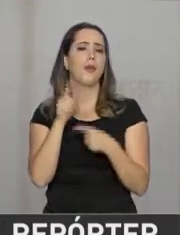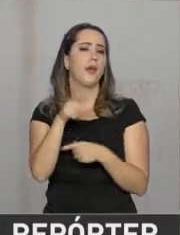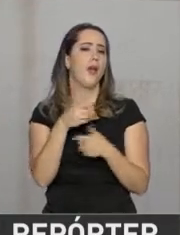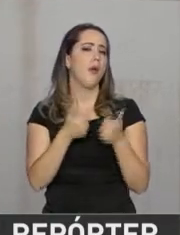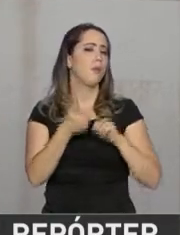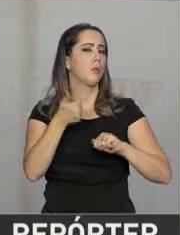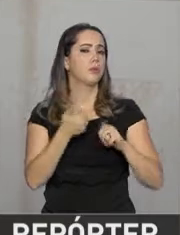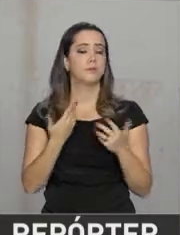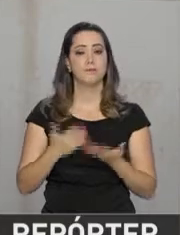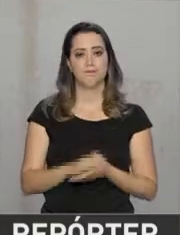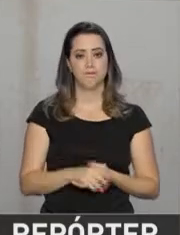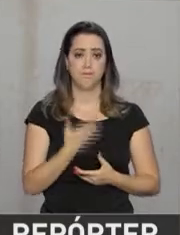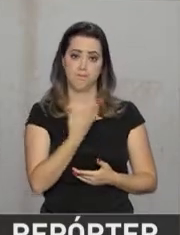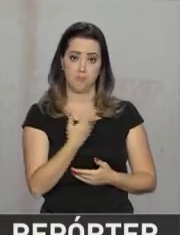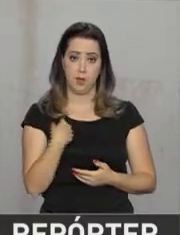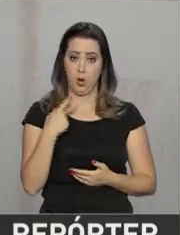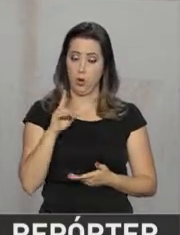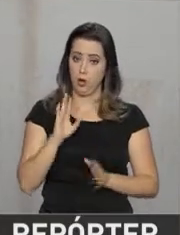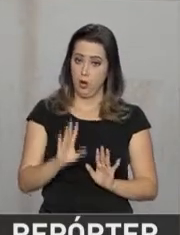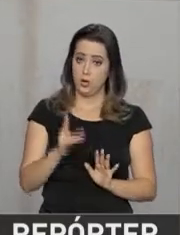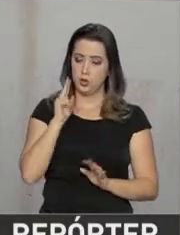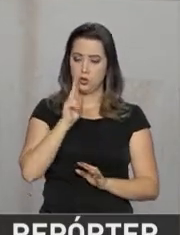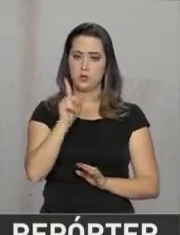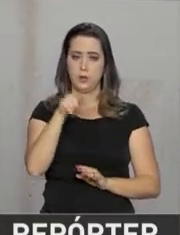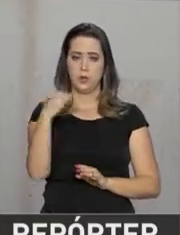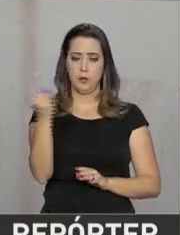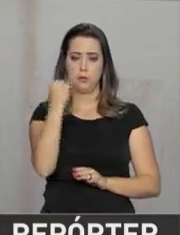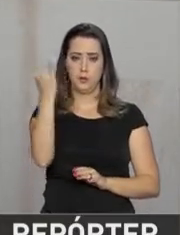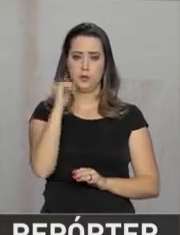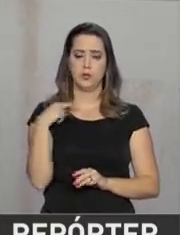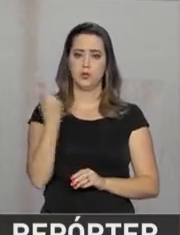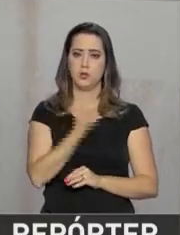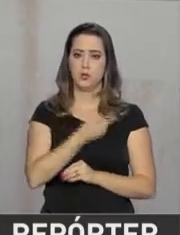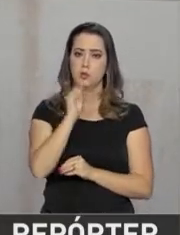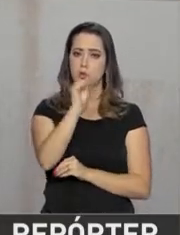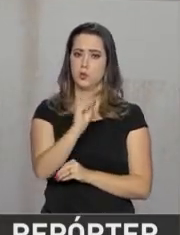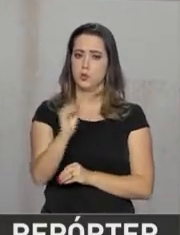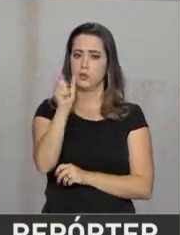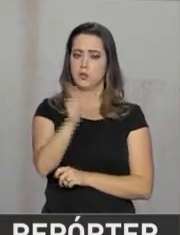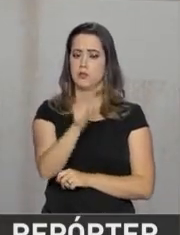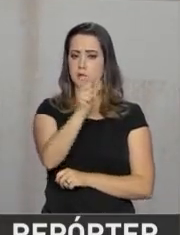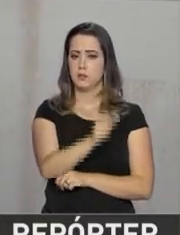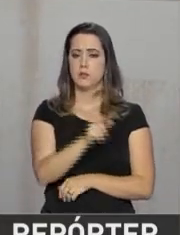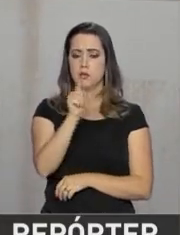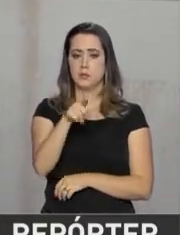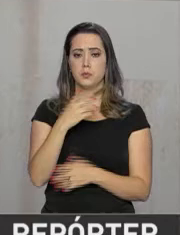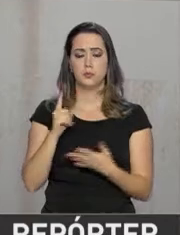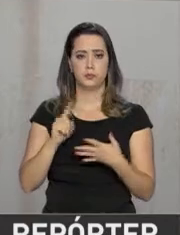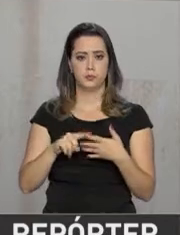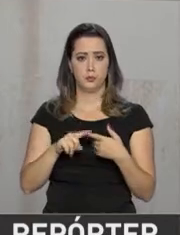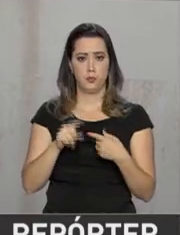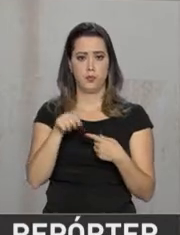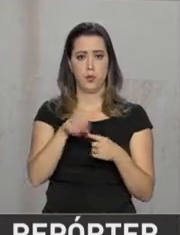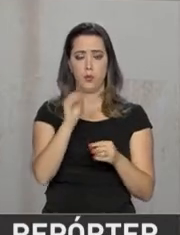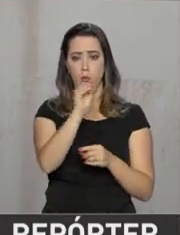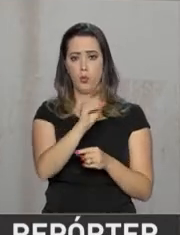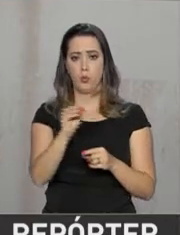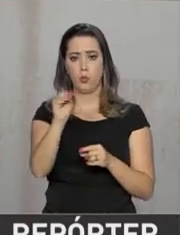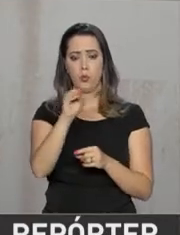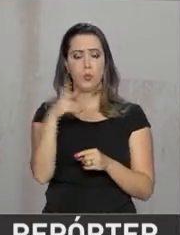essa questão a gente considera que é importante que a gente possa tratar da seguinte maneira tanto o tratamento com o